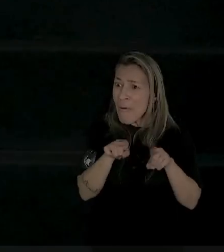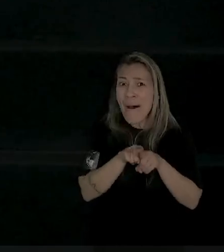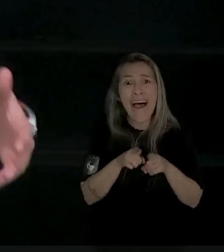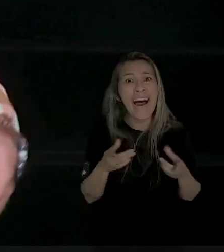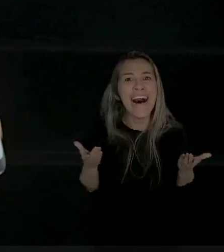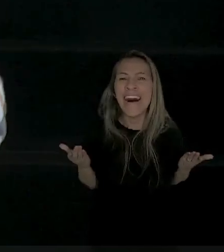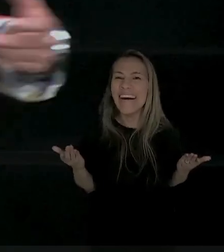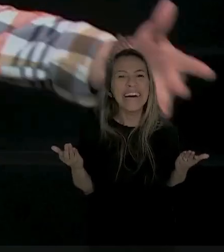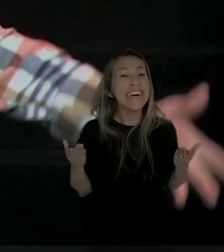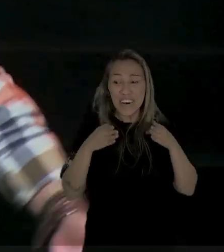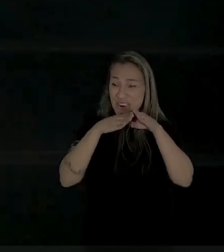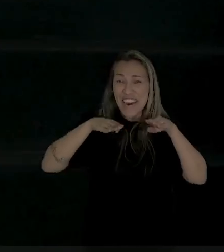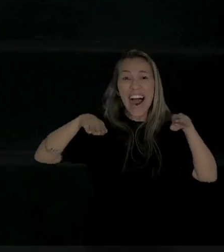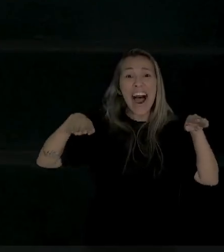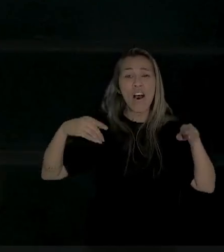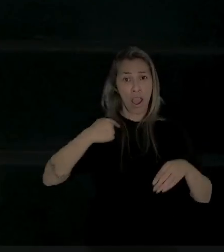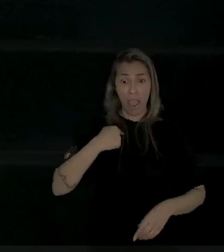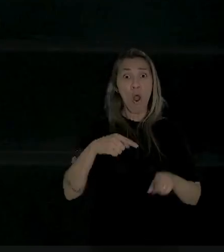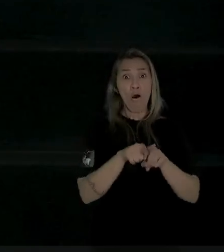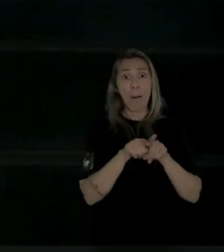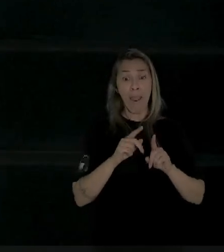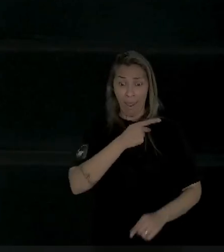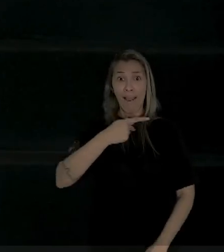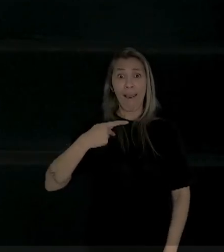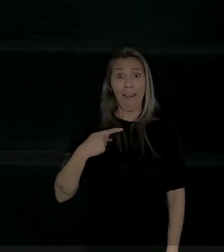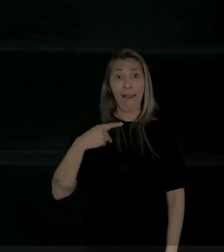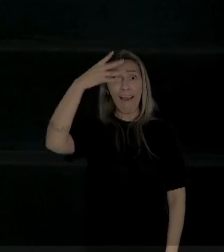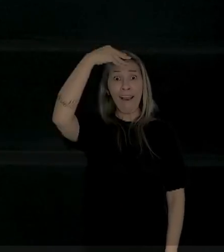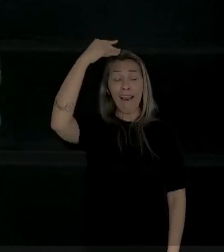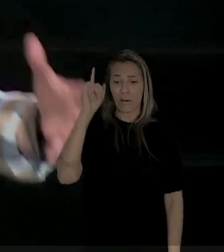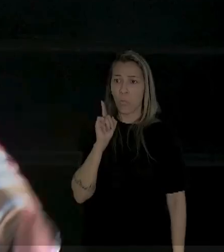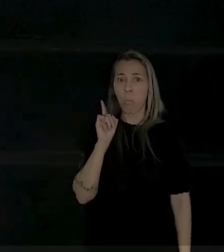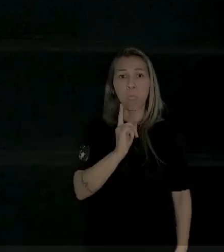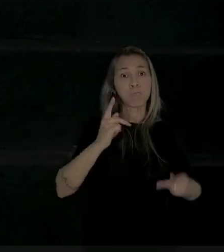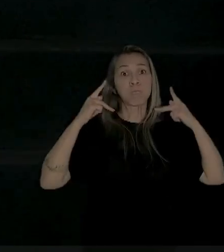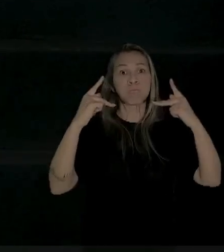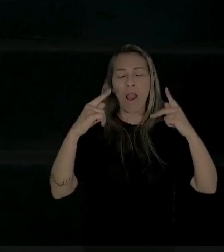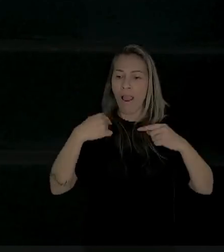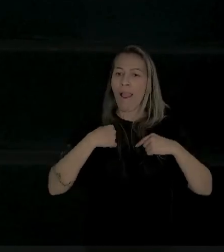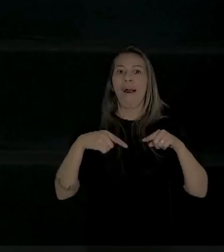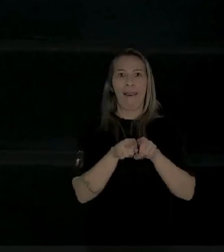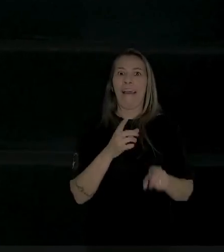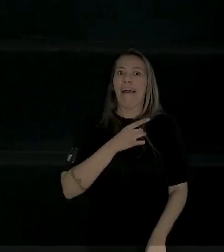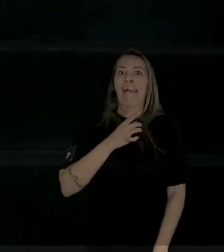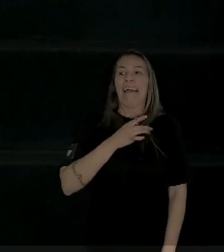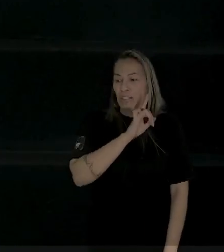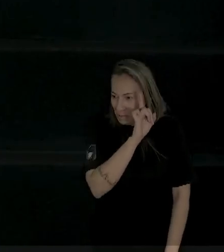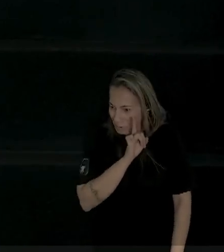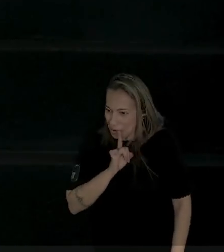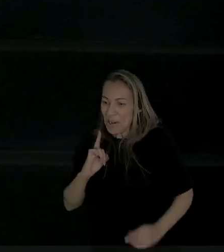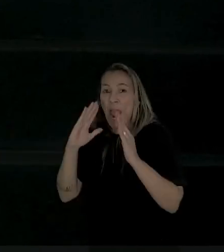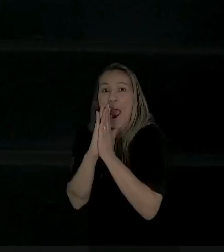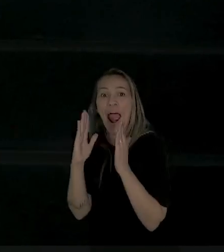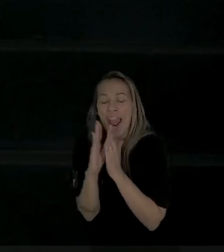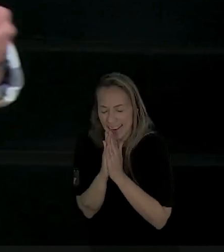pode me ver aqui com toda a autoridade pregando a você, mas eu sou humano. Quem nunca depois de um momento teve medo e vai para uma caverna?